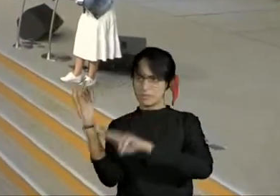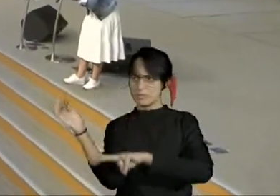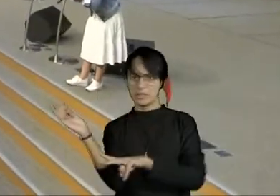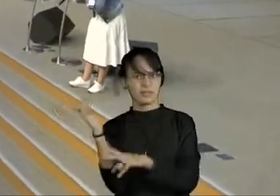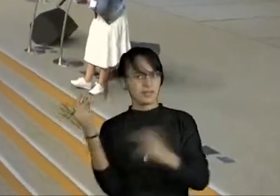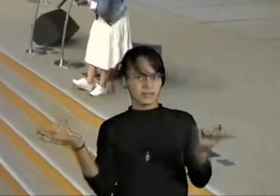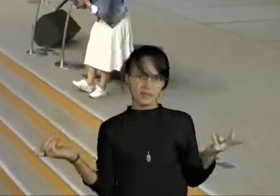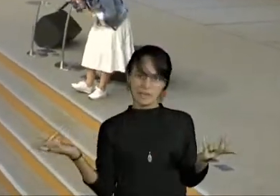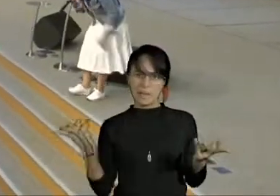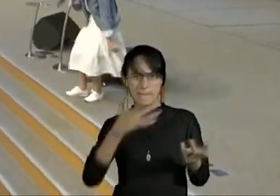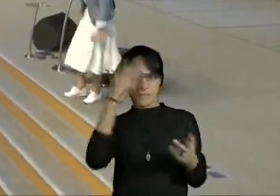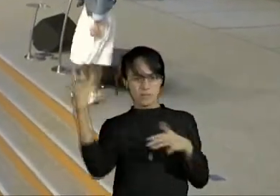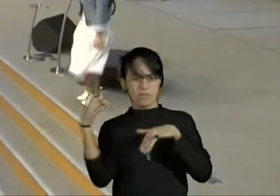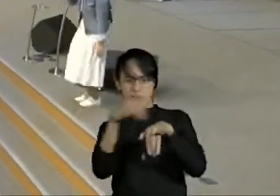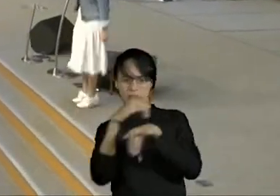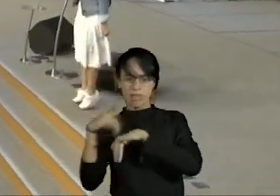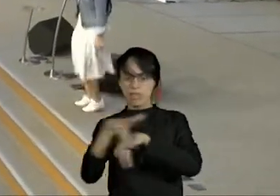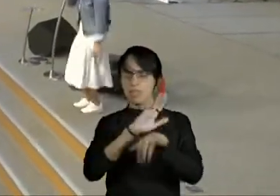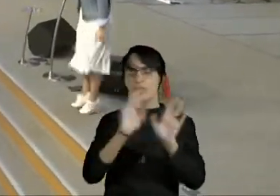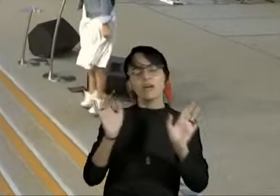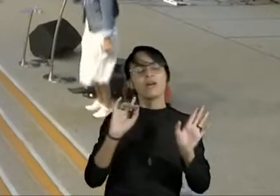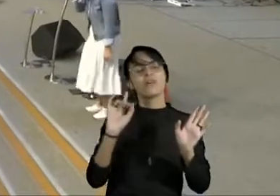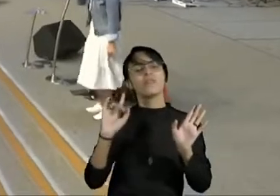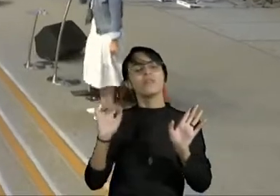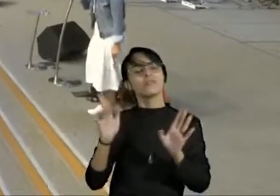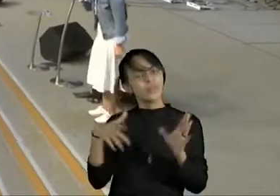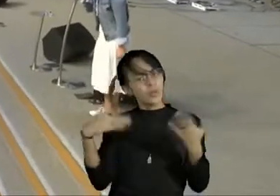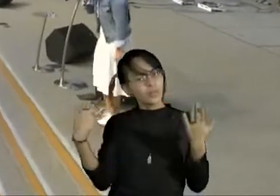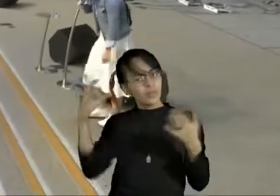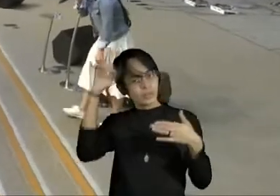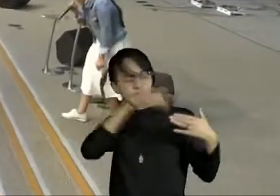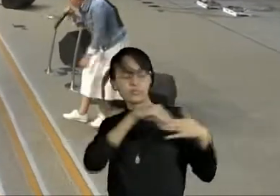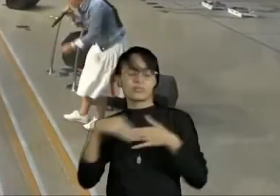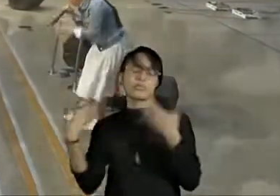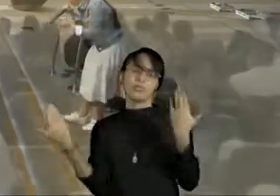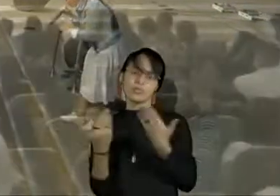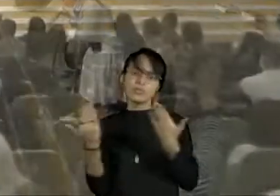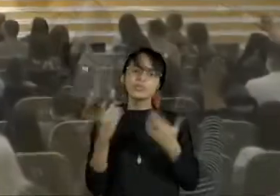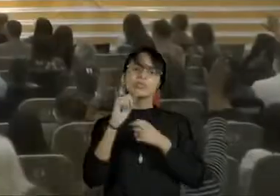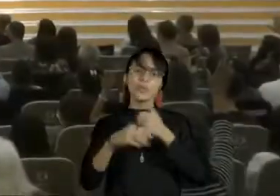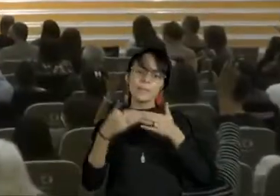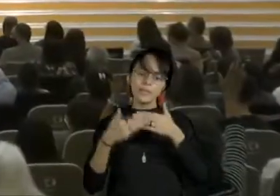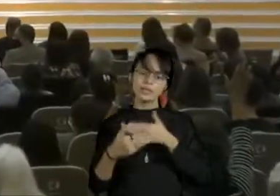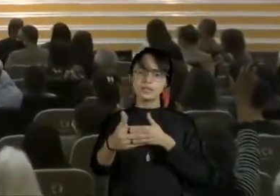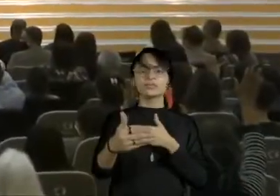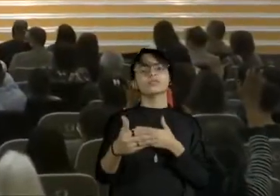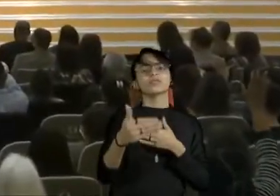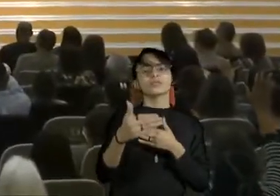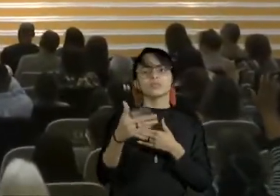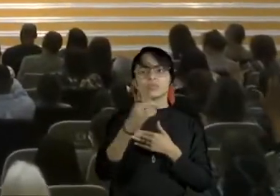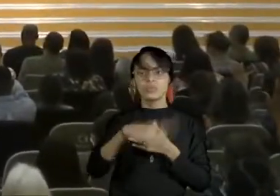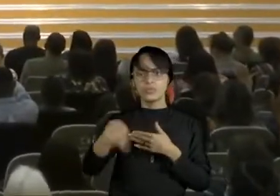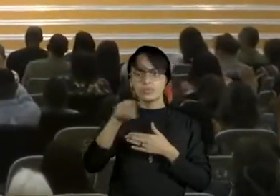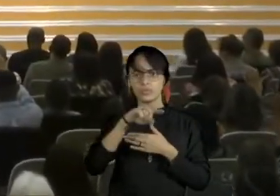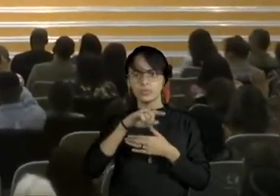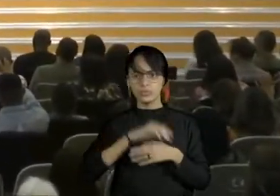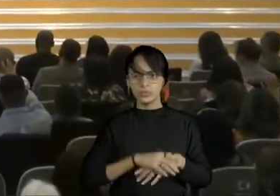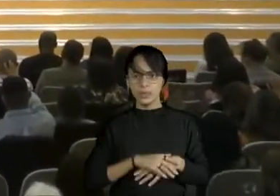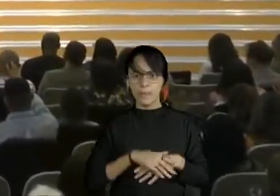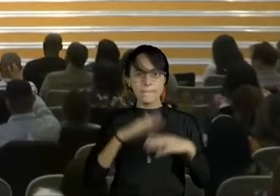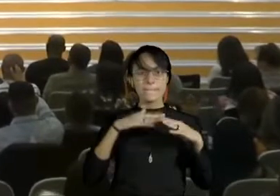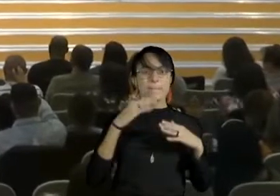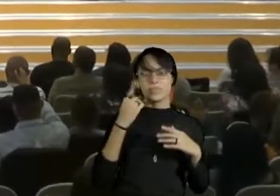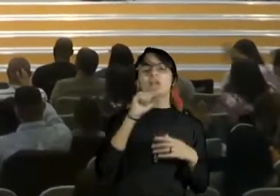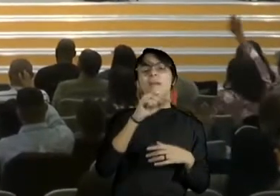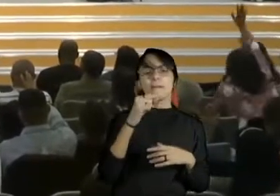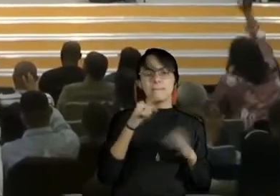na mão de gente corrupta. Deus te trouxe hoje aqui para te dizer, a partir de hoje vai ser menos eu acho e mais a